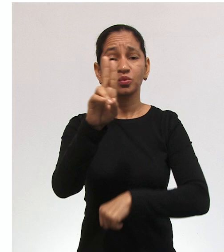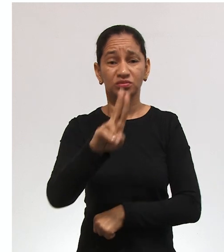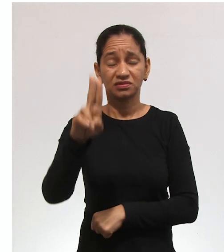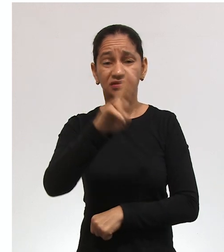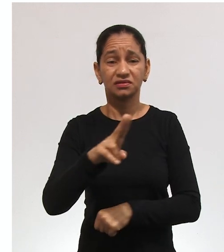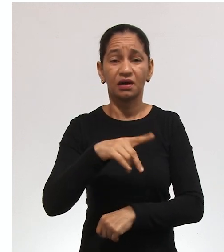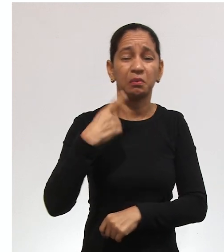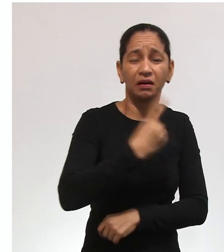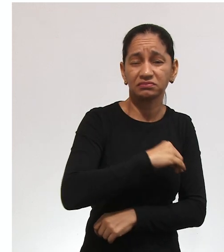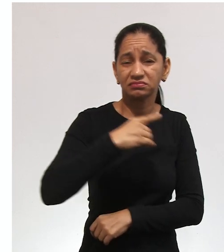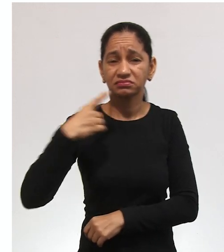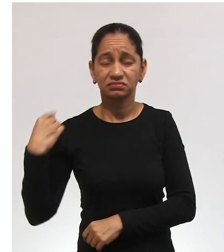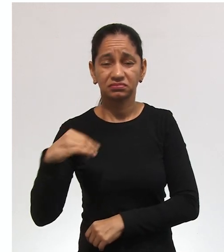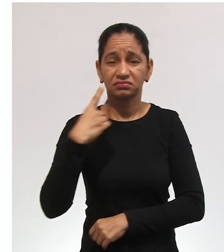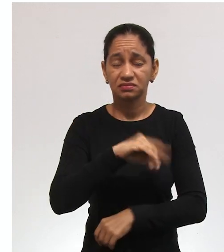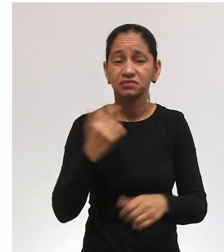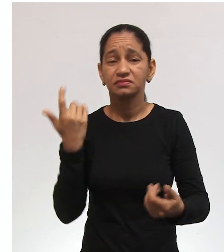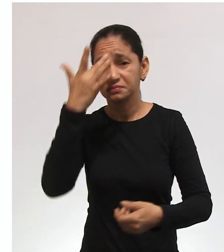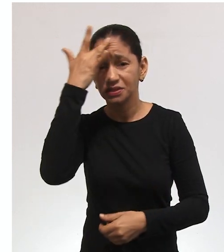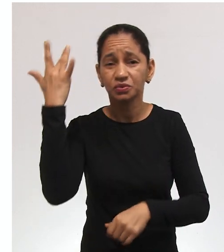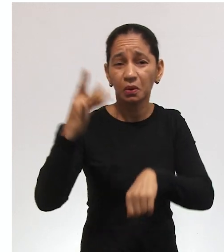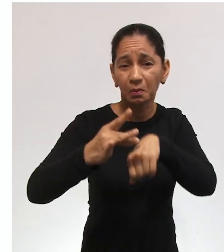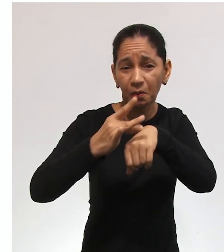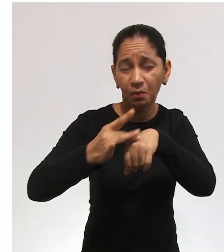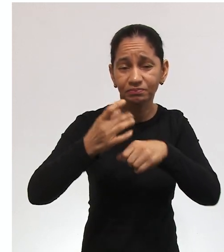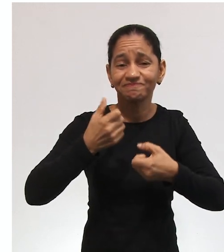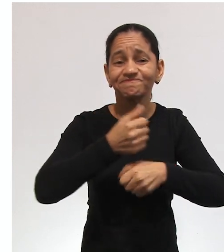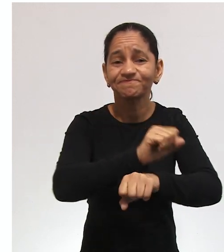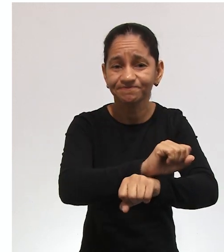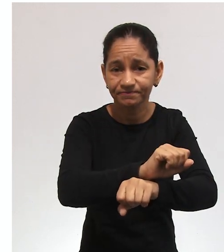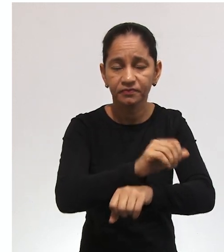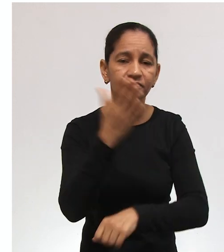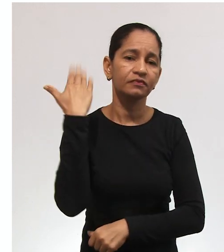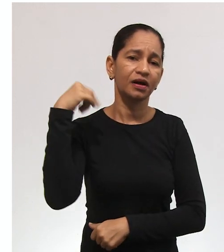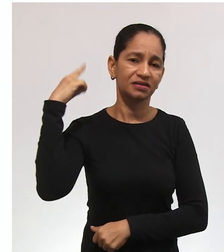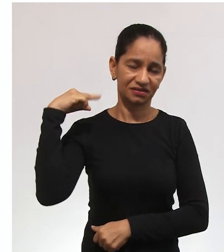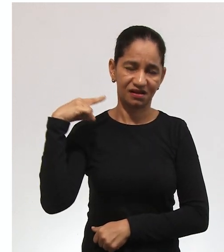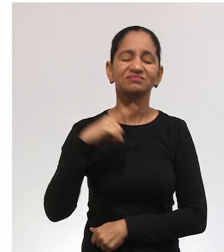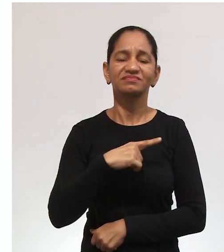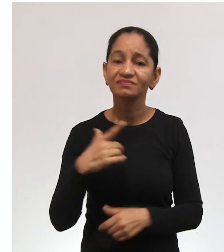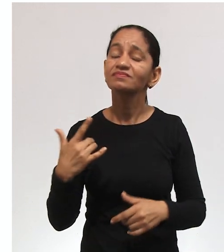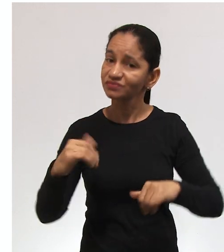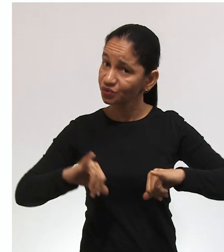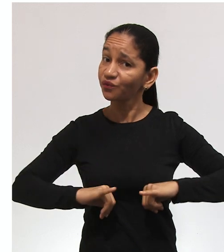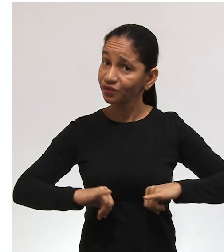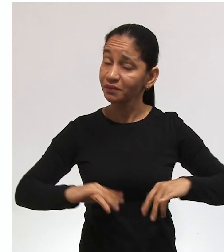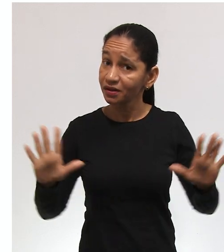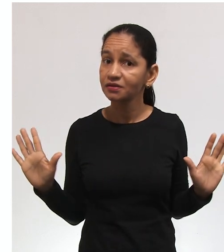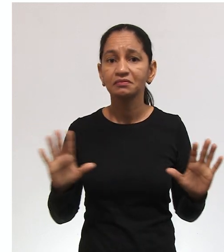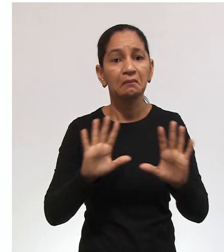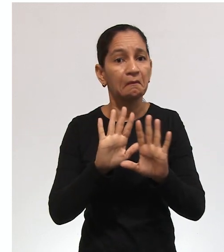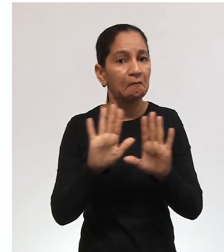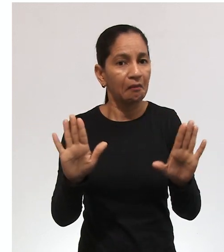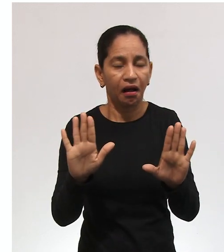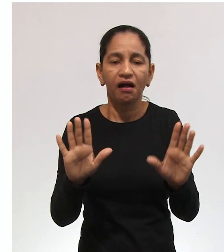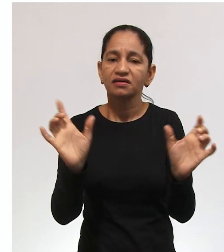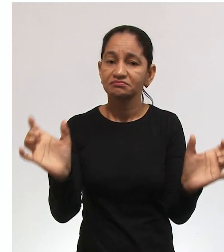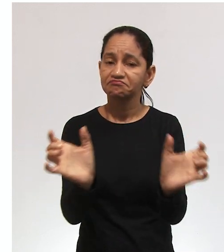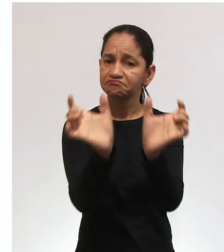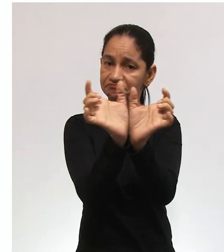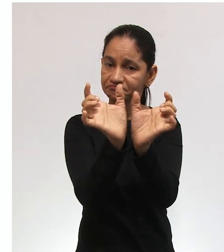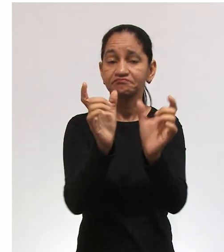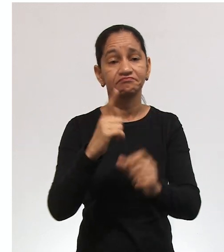utilizado para desferir castigo sobre os escravos. E, independente de qual seja a origem